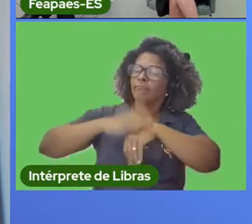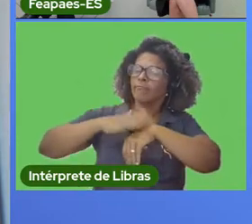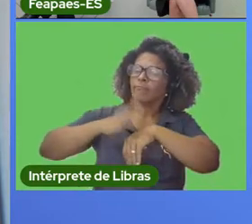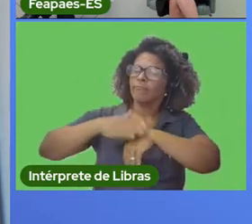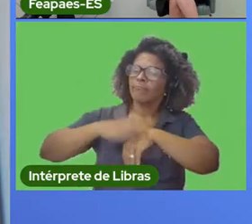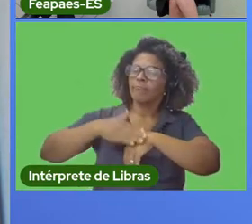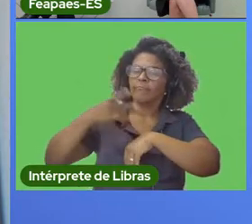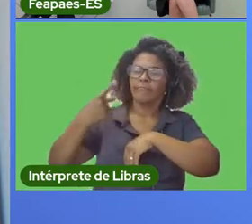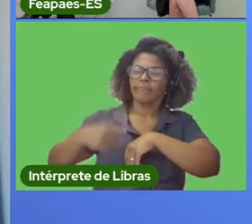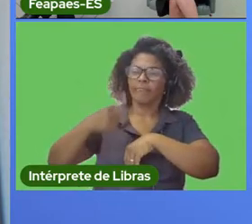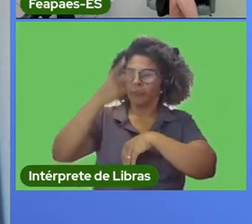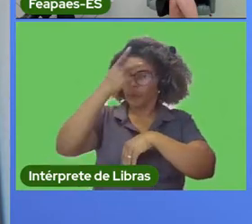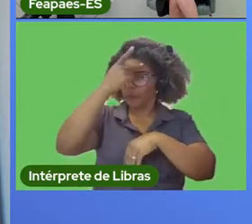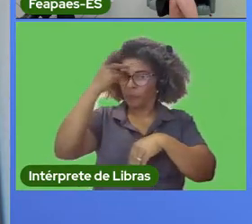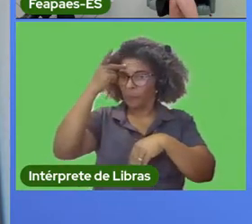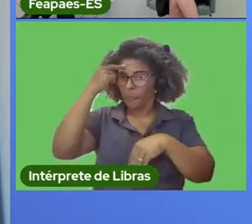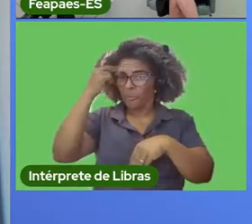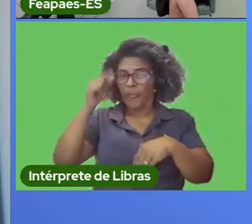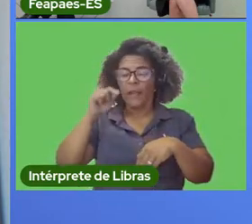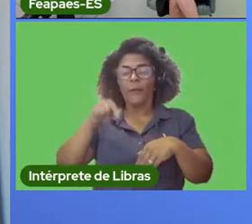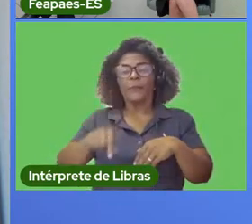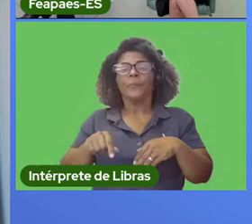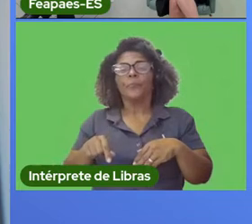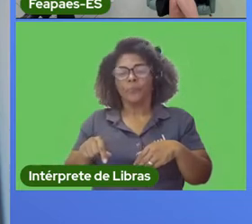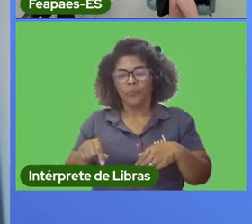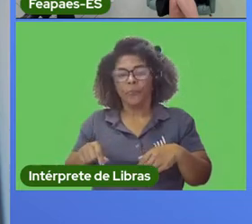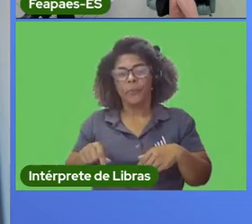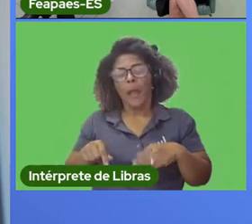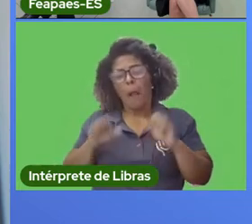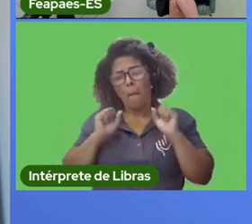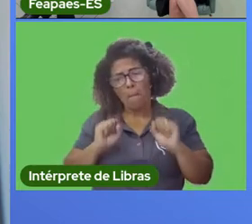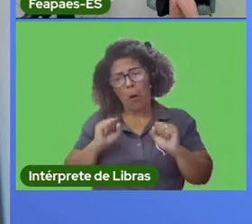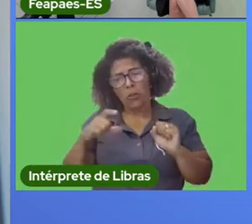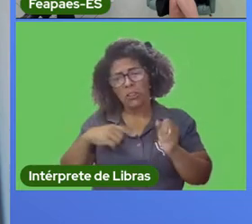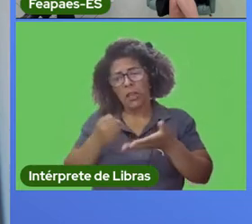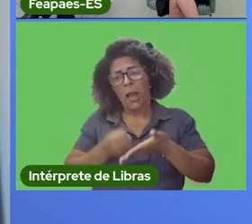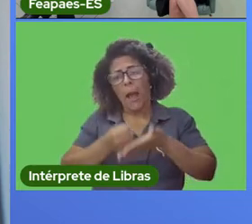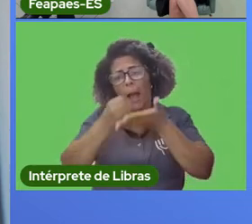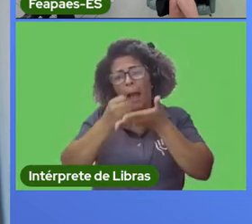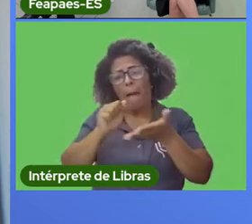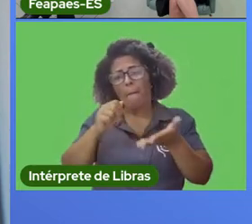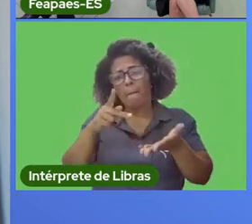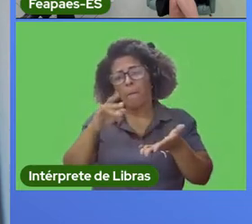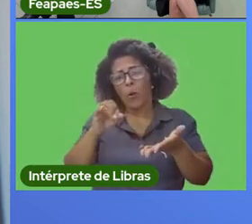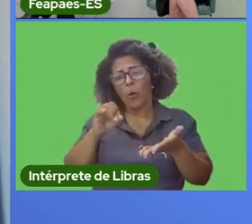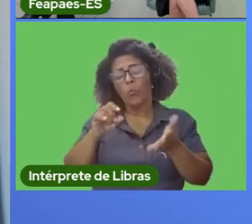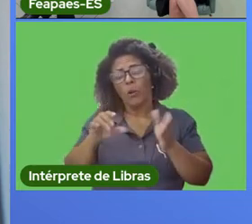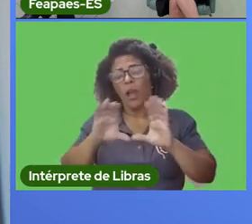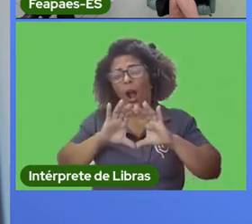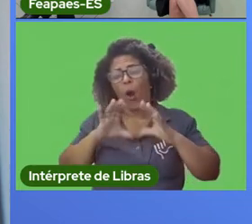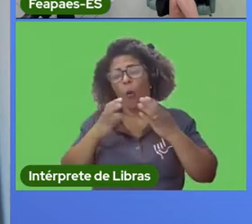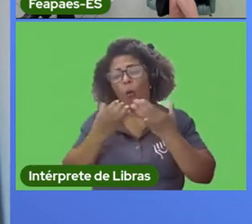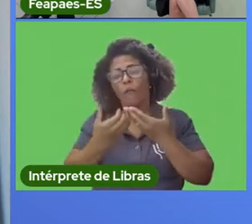ainda que essa autonomia seja a autonomia com apoios, que é o princípio lá da convenção. Então,